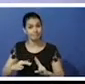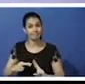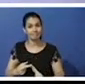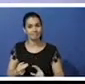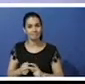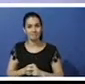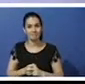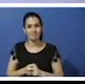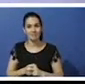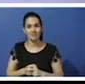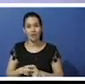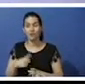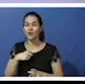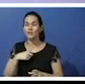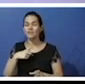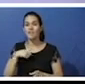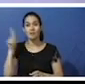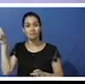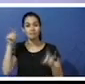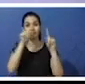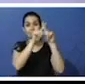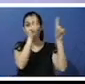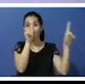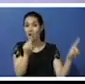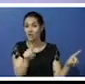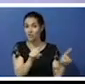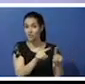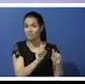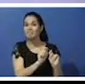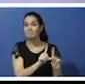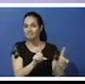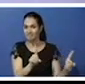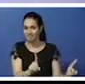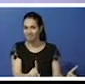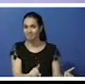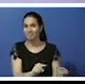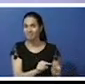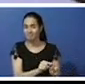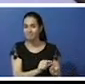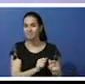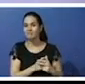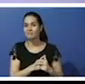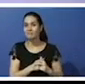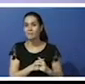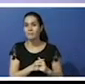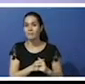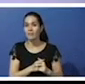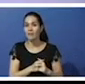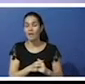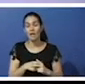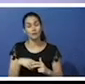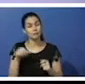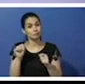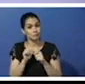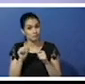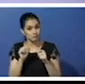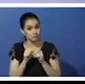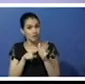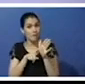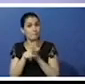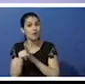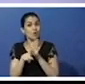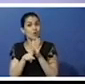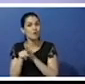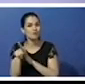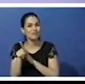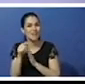aqui nós temos essas ilustrações, tá? Essas figurinhas. E eu fiz algumas perguntinhas